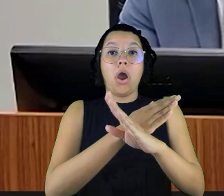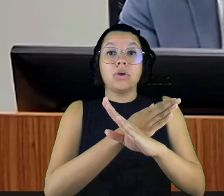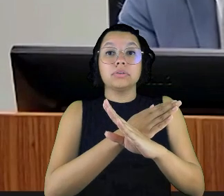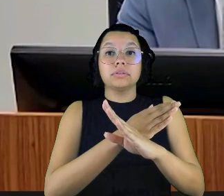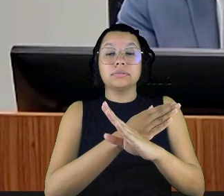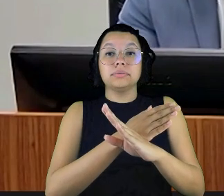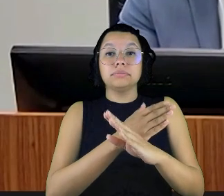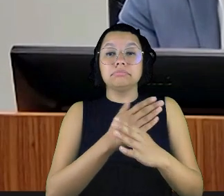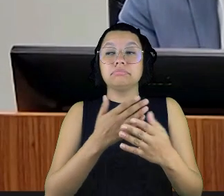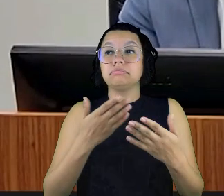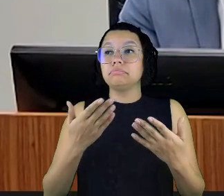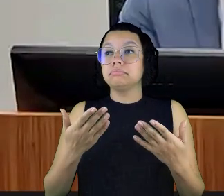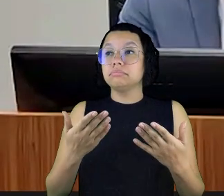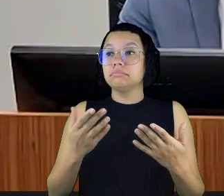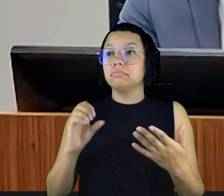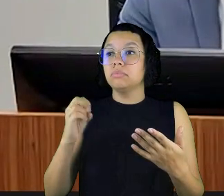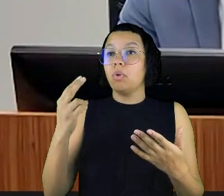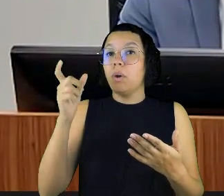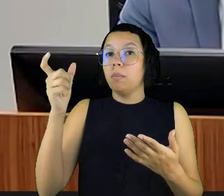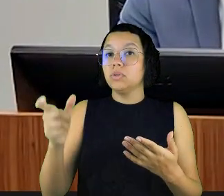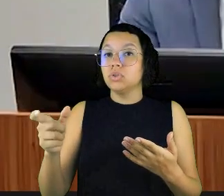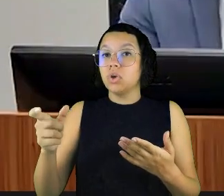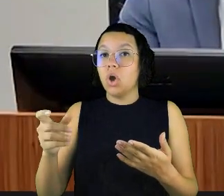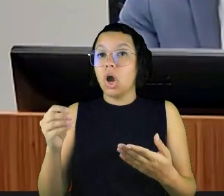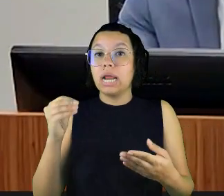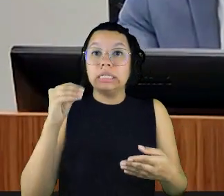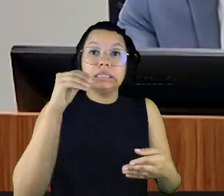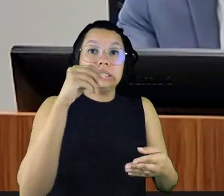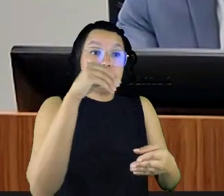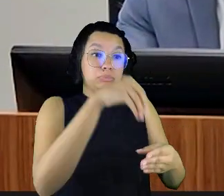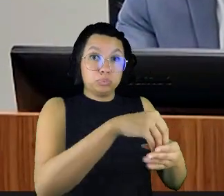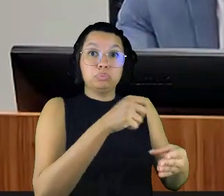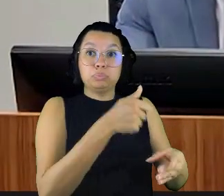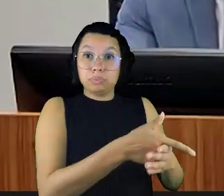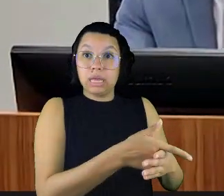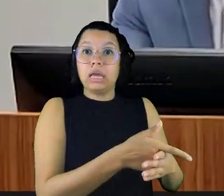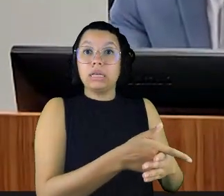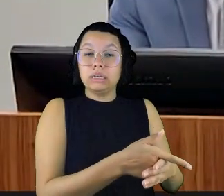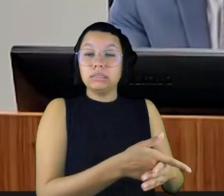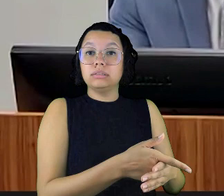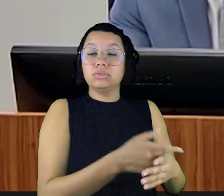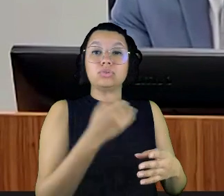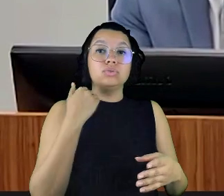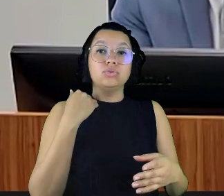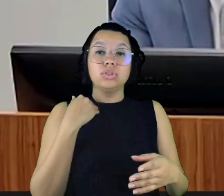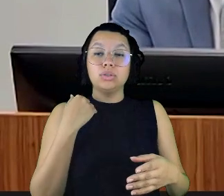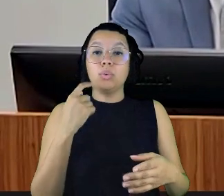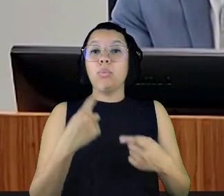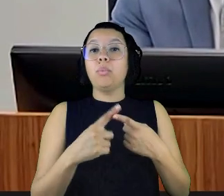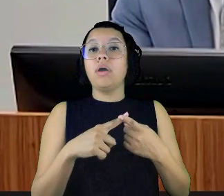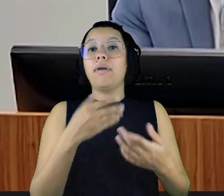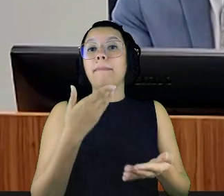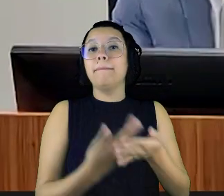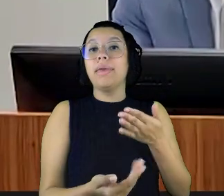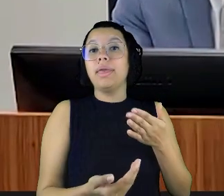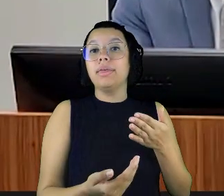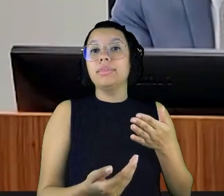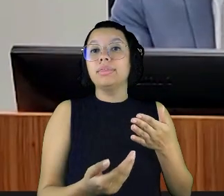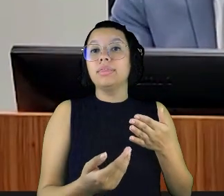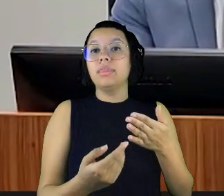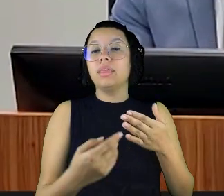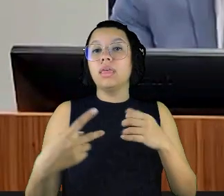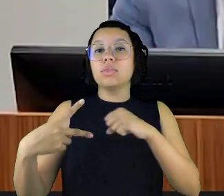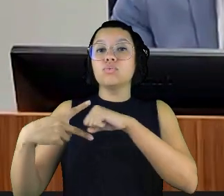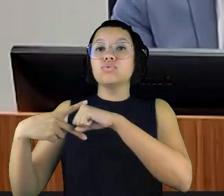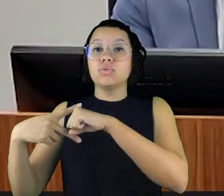deposita, porque senão ele vai perder ranqueamento com a empresa, com a seguradora com a qual ele mantém relação,